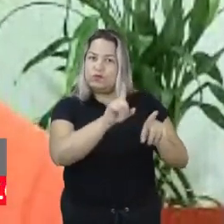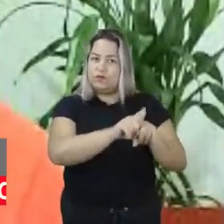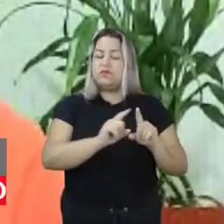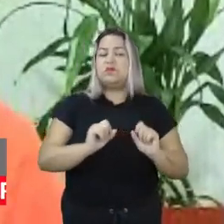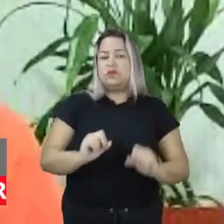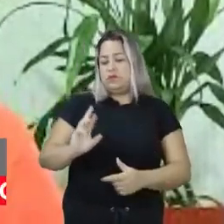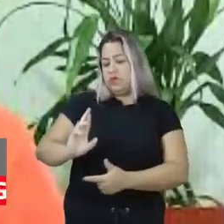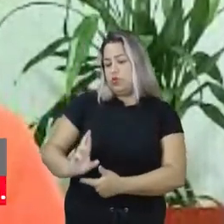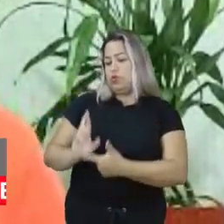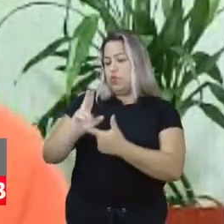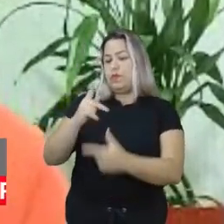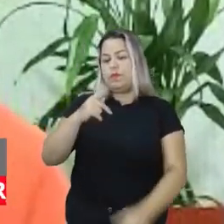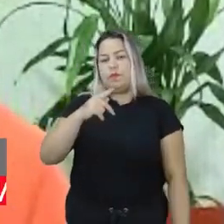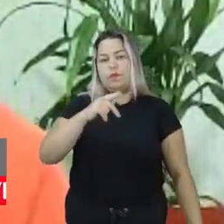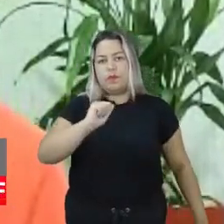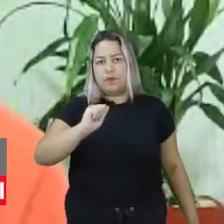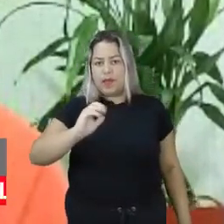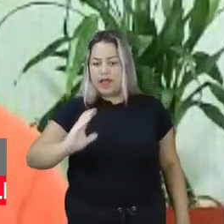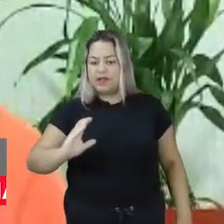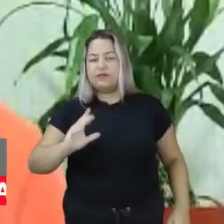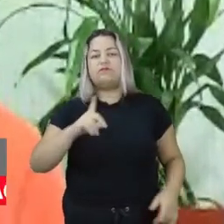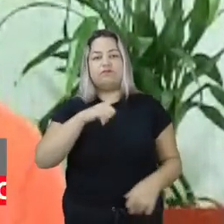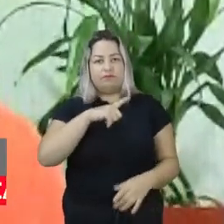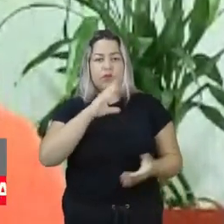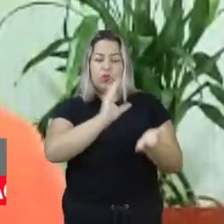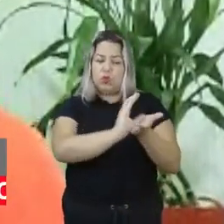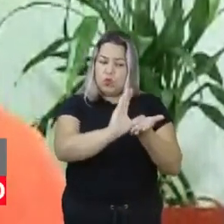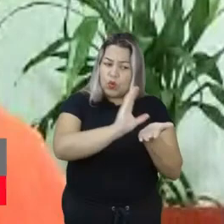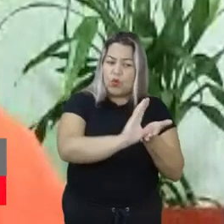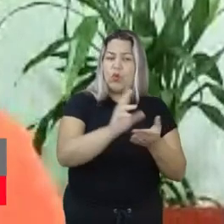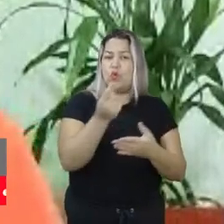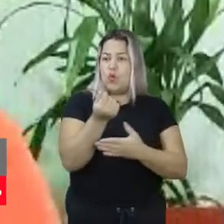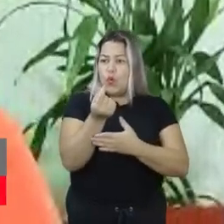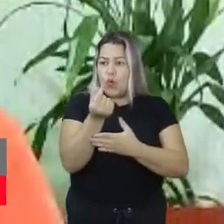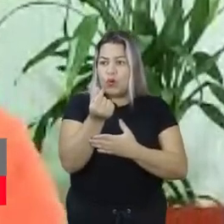PAC, um dos estados que mais recebe recurso do PAC. Chegou dinheiro agora